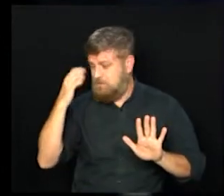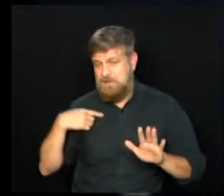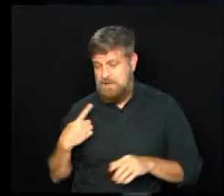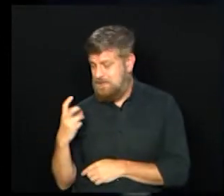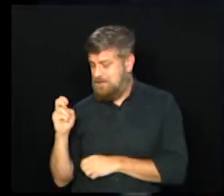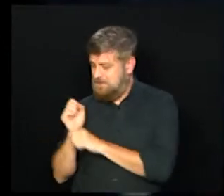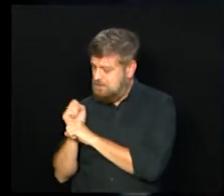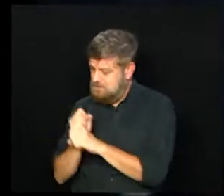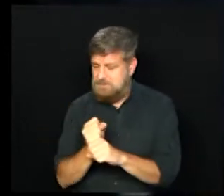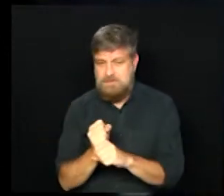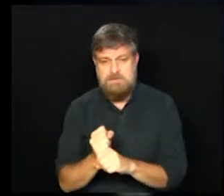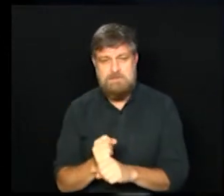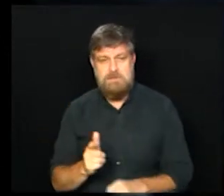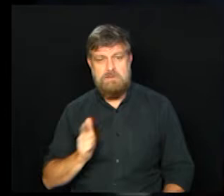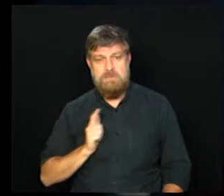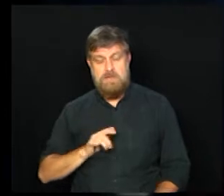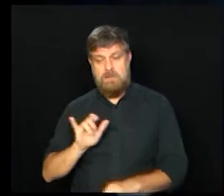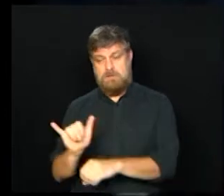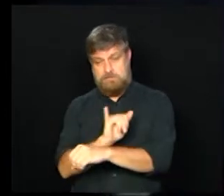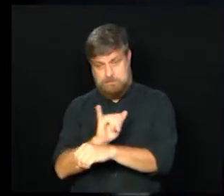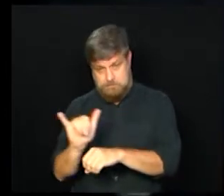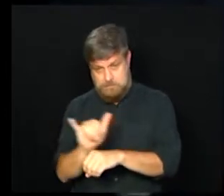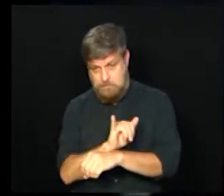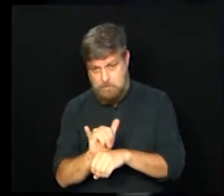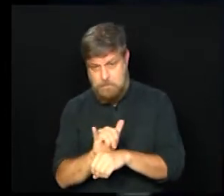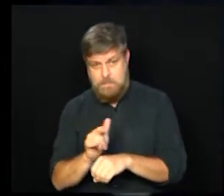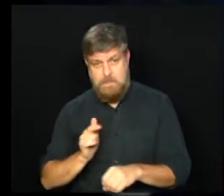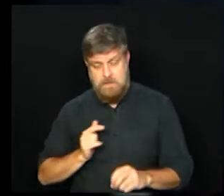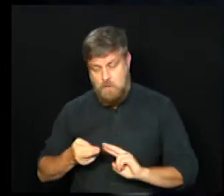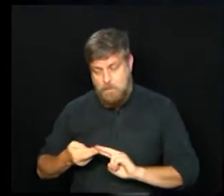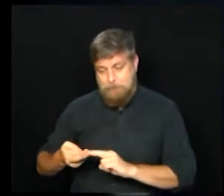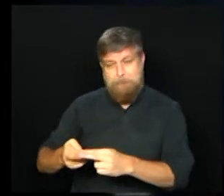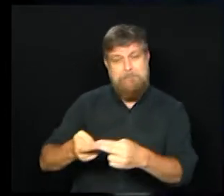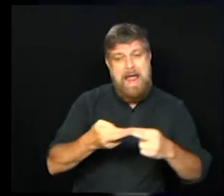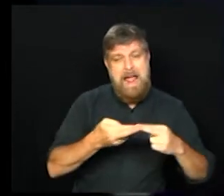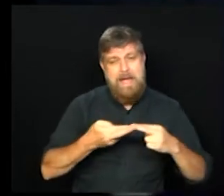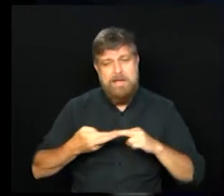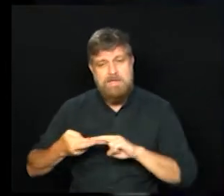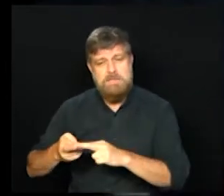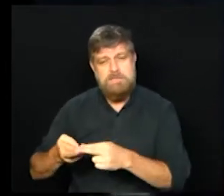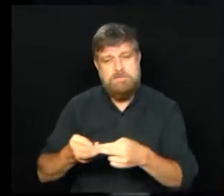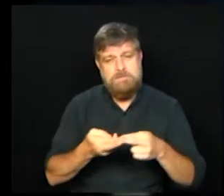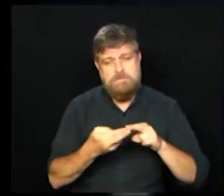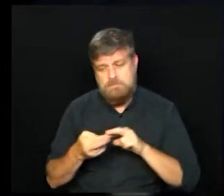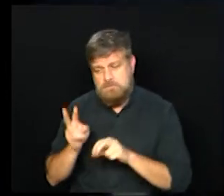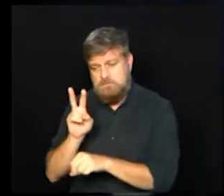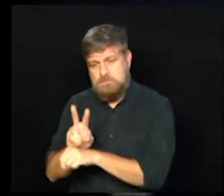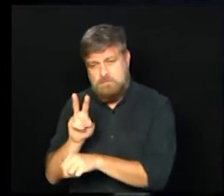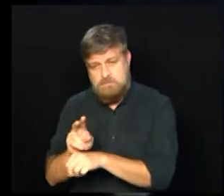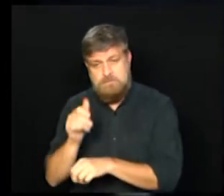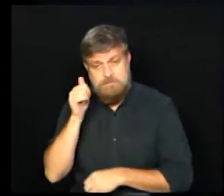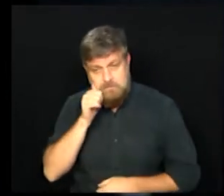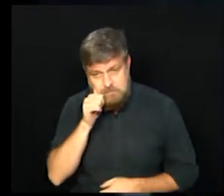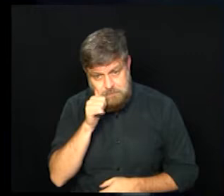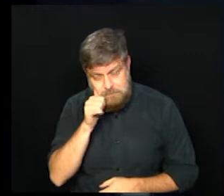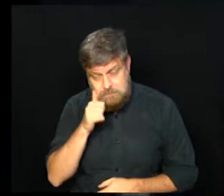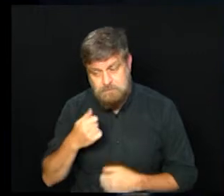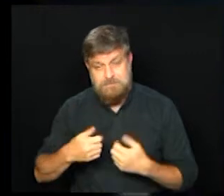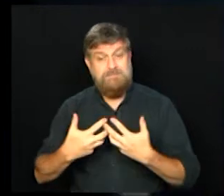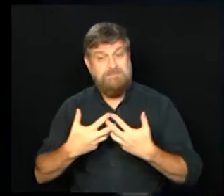anos, ela é um instrumento de uma rede complexa de atendimento à mulher que precisa funcionar e